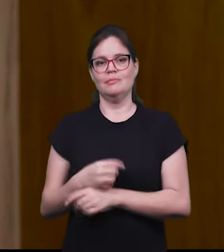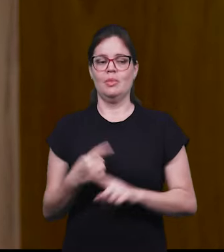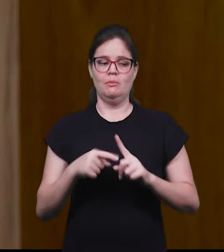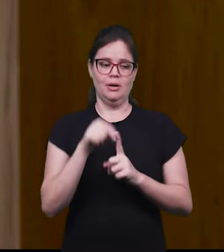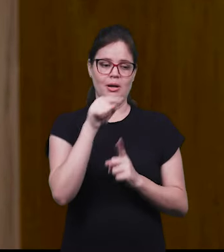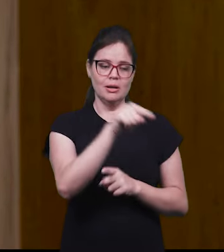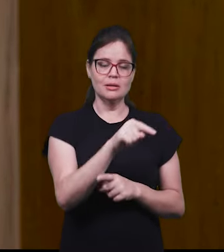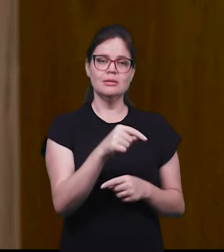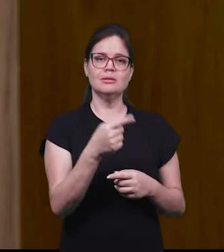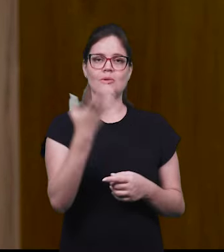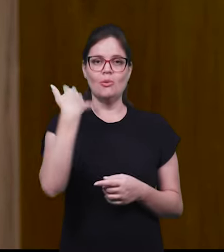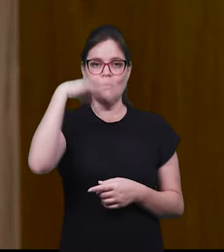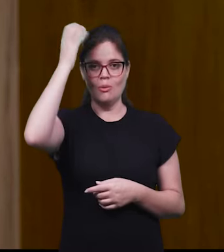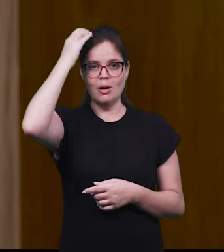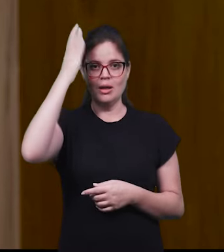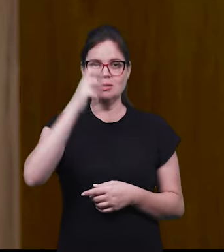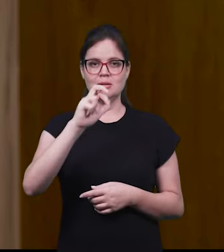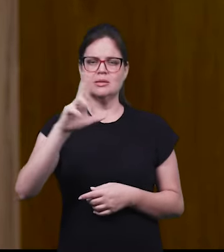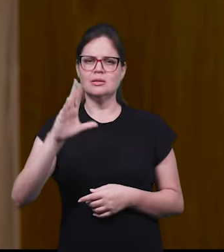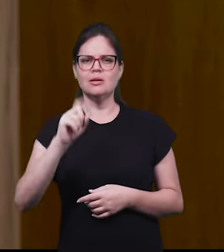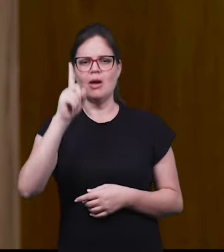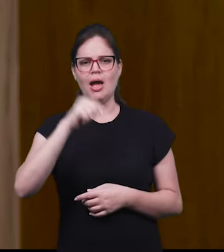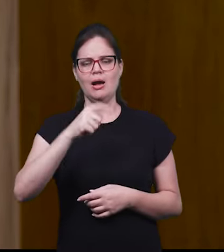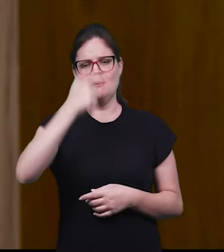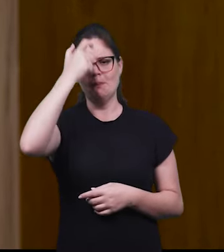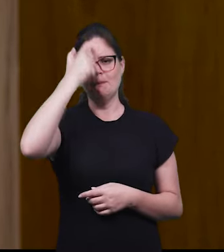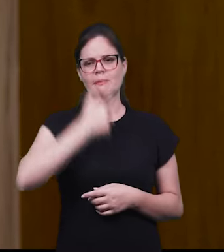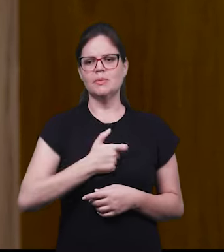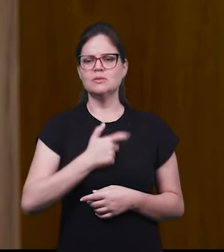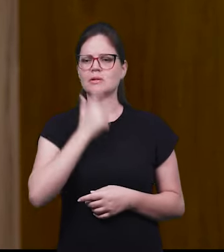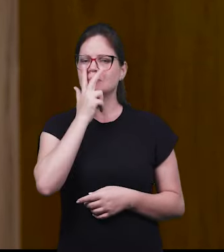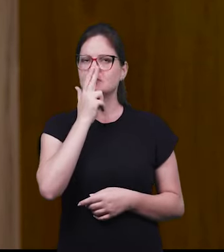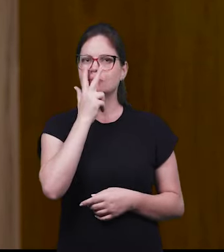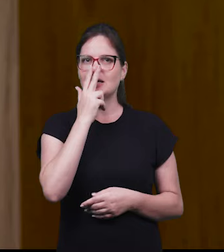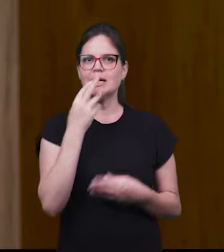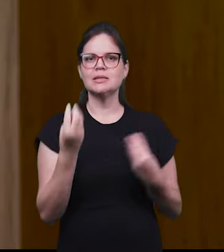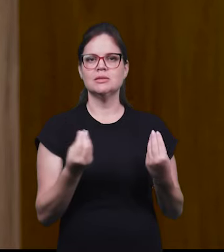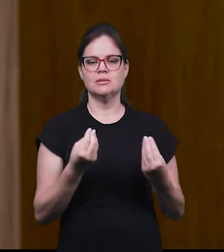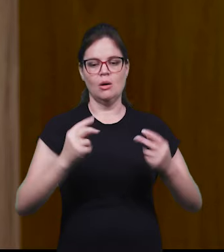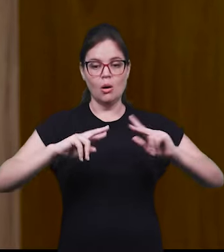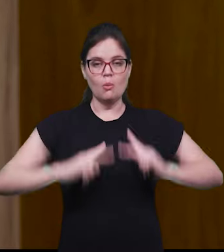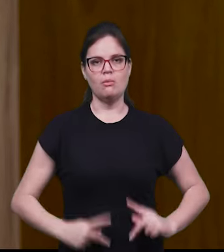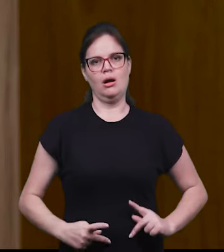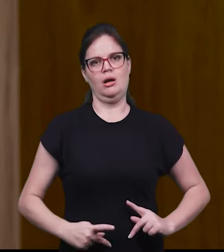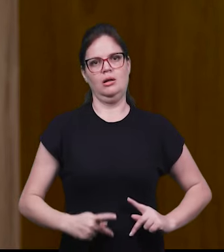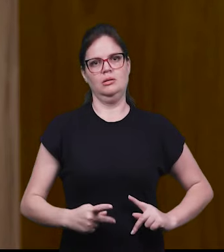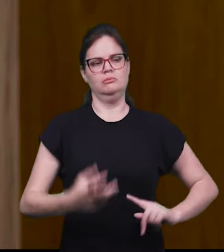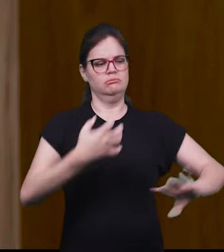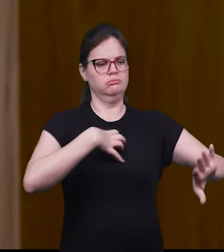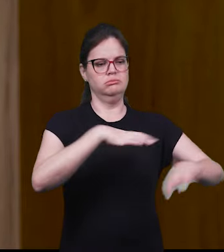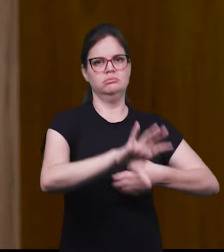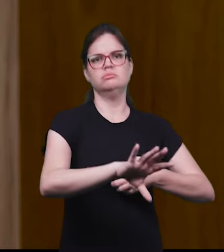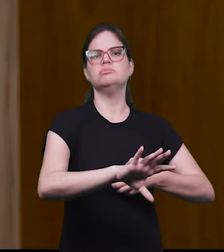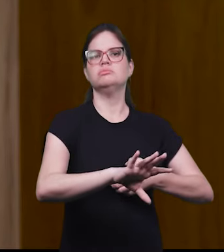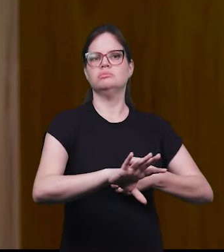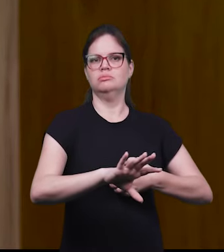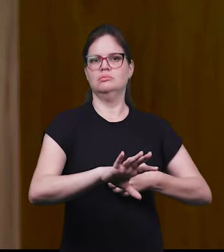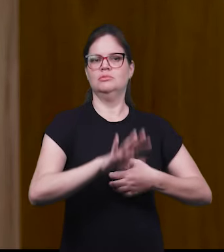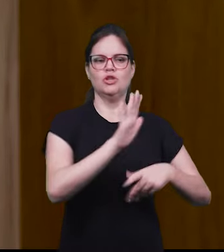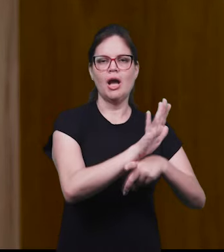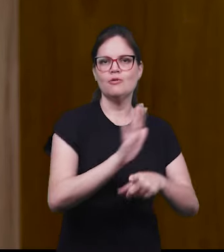ele quer se colocar como uma pessoa, vamos dizer assim, humana. Benevolente.